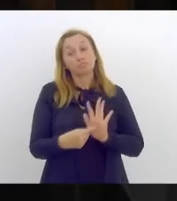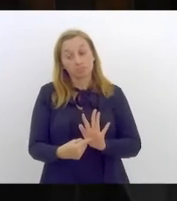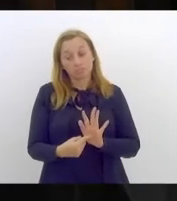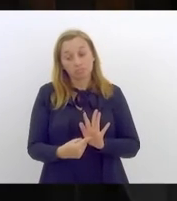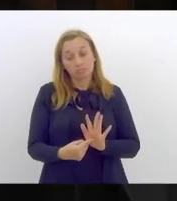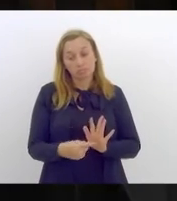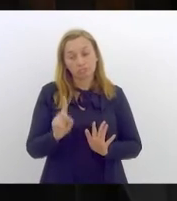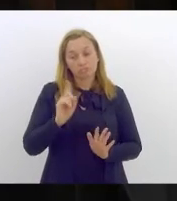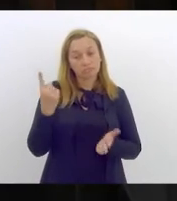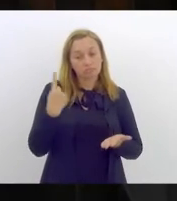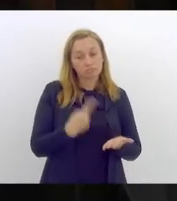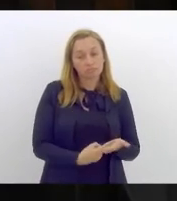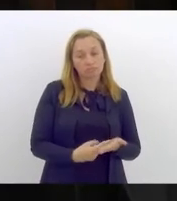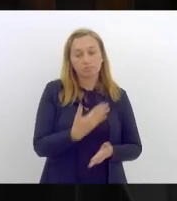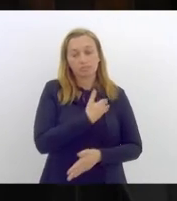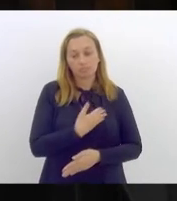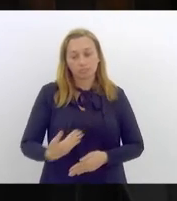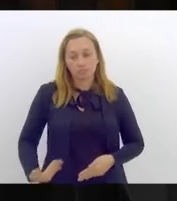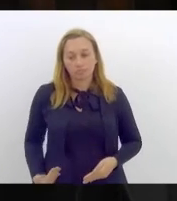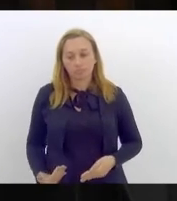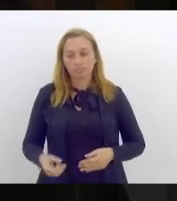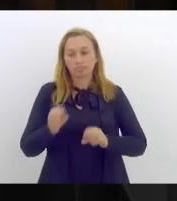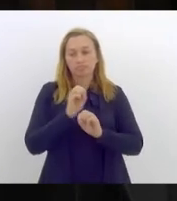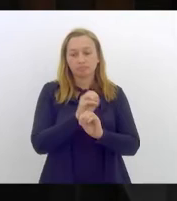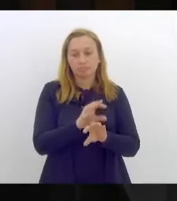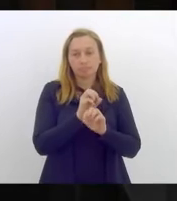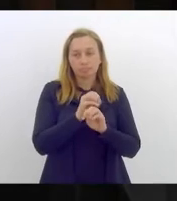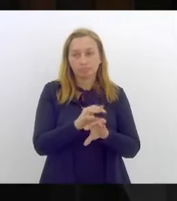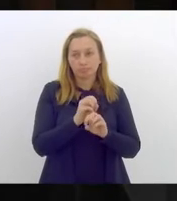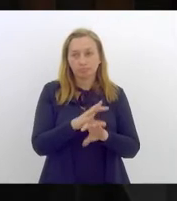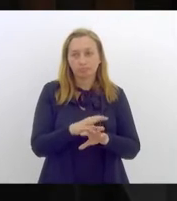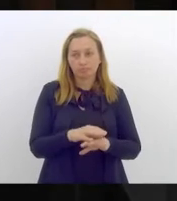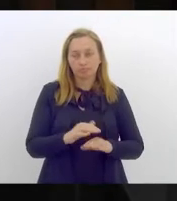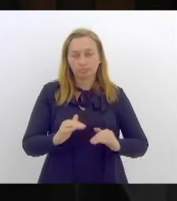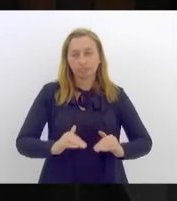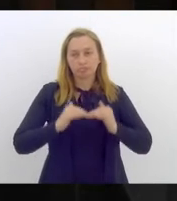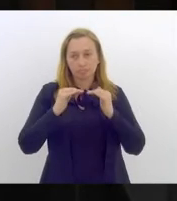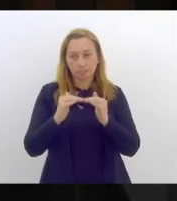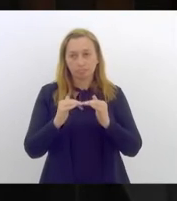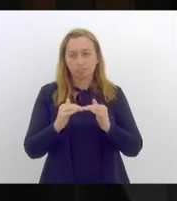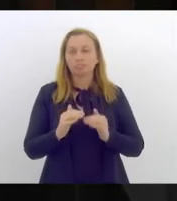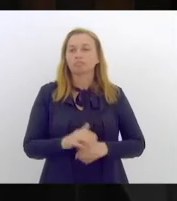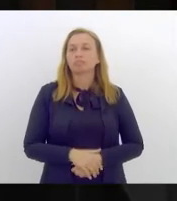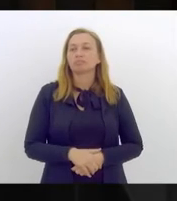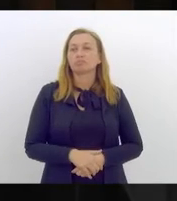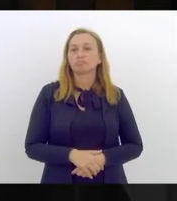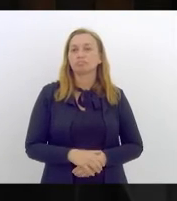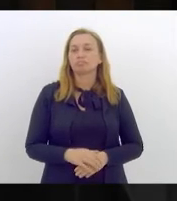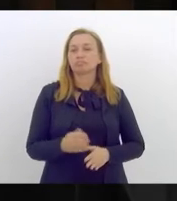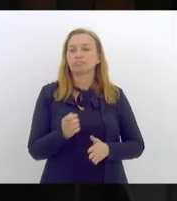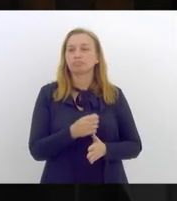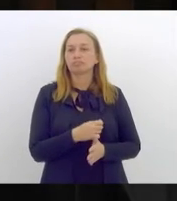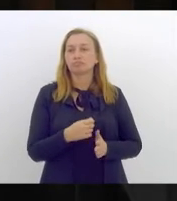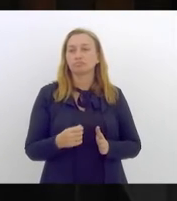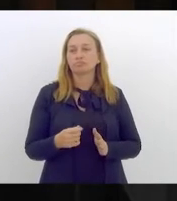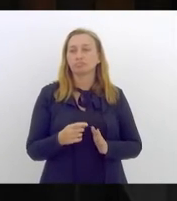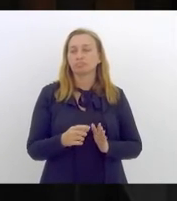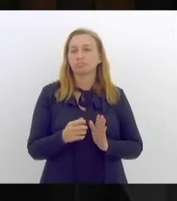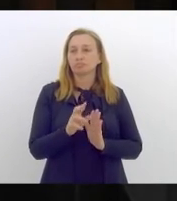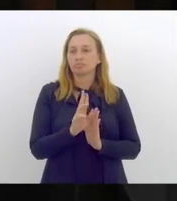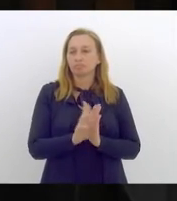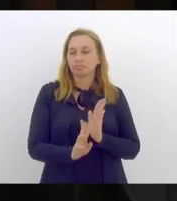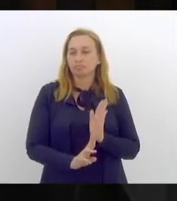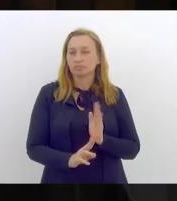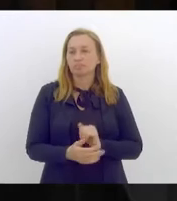o descompromisso do governador com a educação e a sua submissão a essa agenda bolsonarista. O